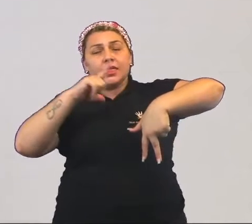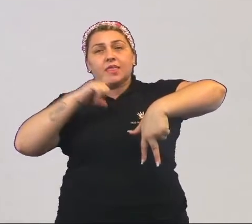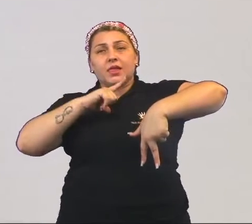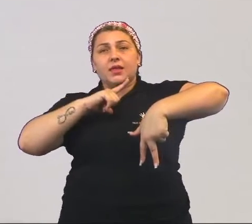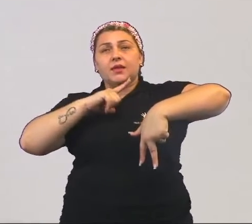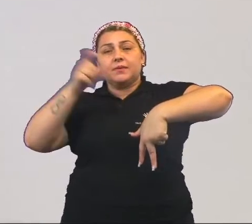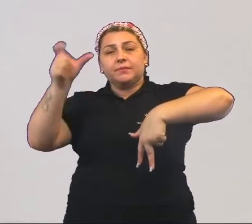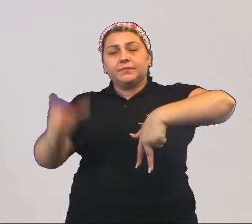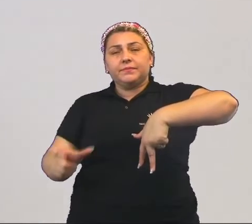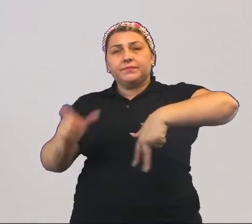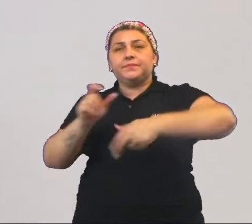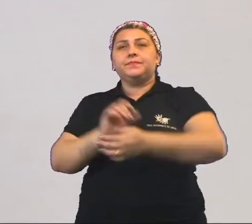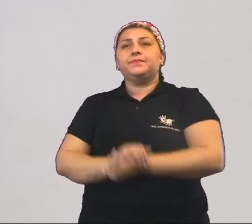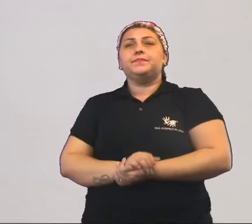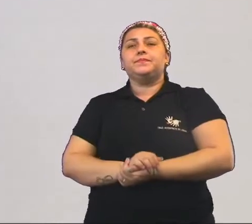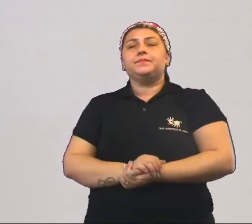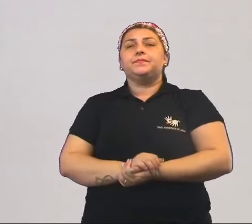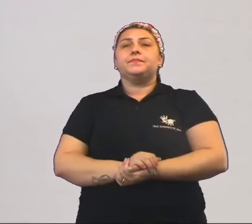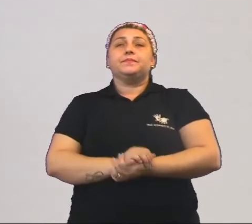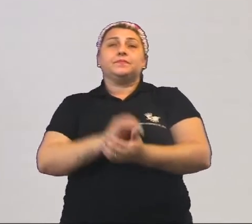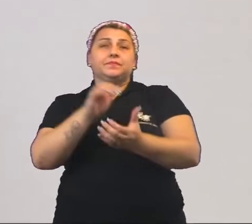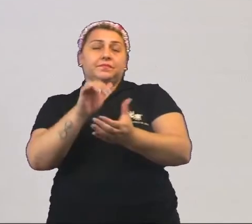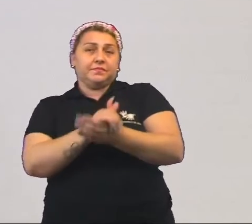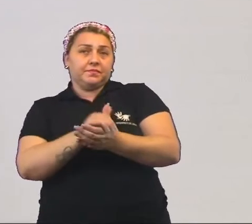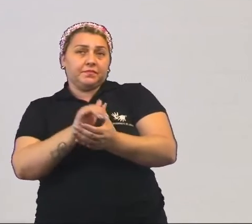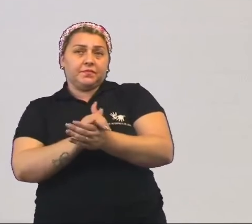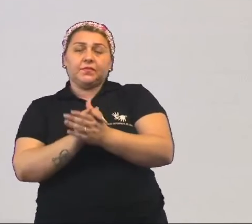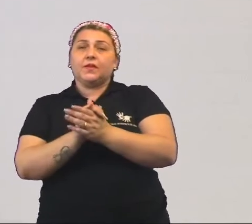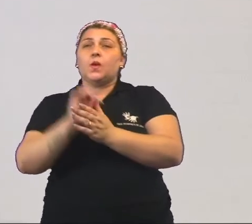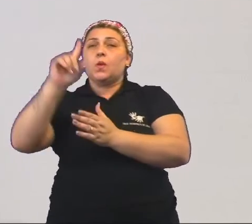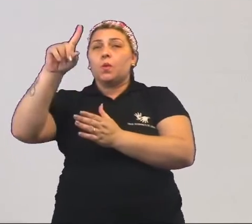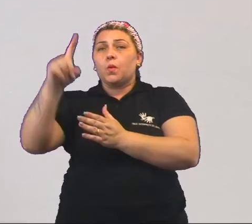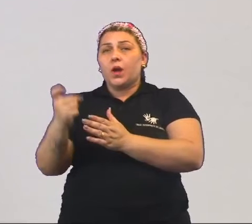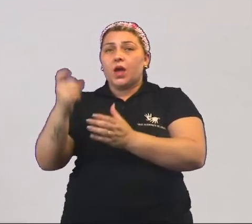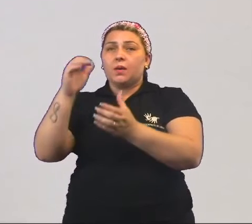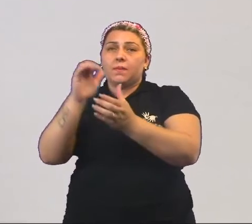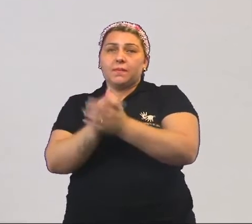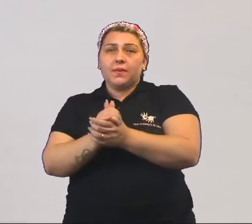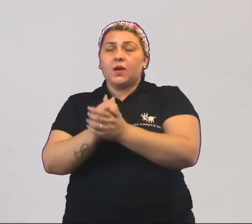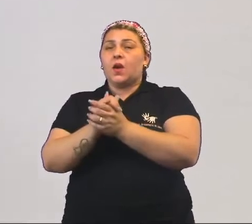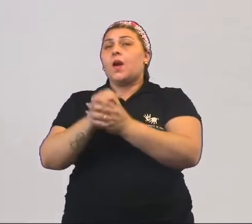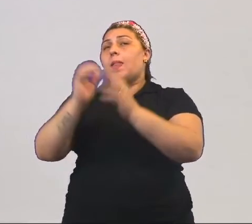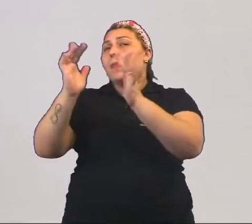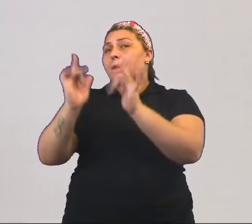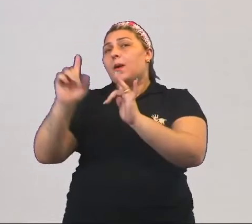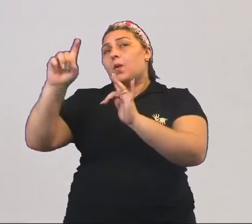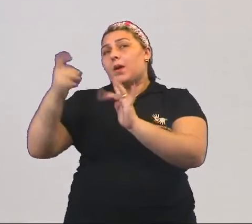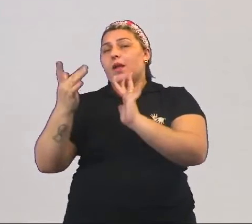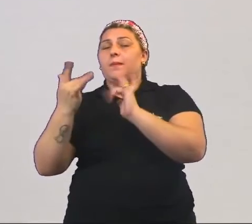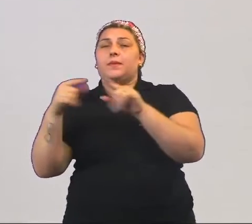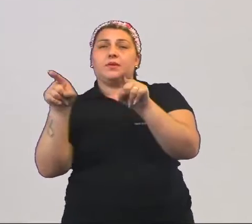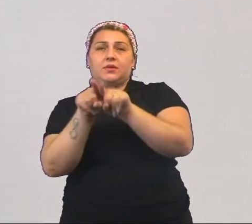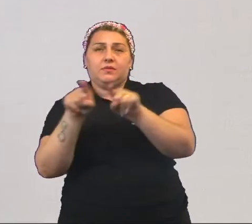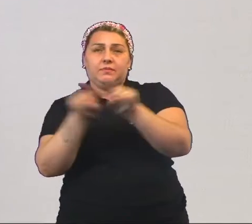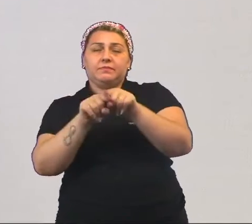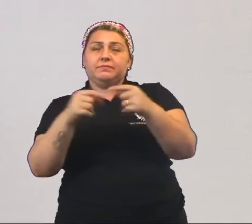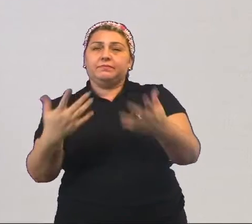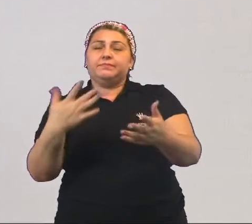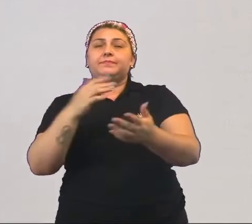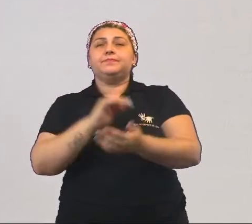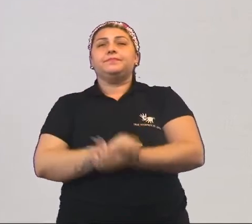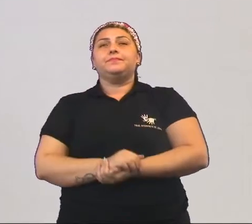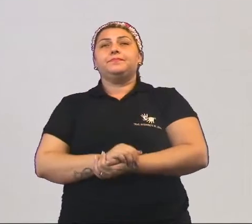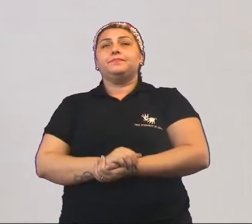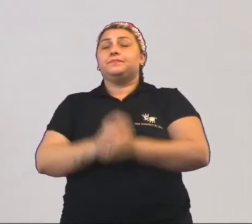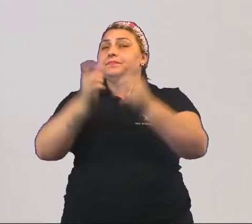seu agressor. É o companheiro ou é o ex-companheiro habitualmente, e menos a questão